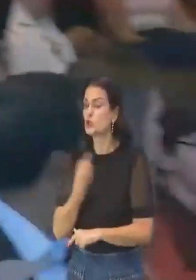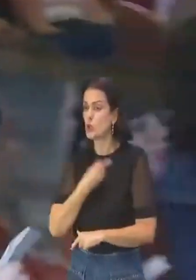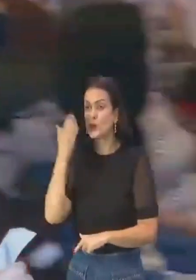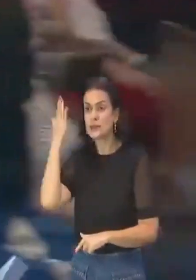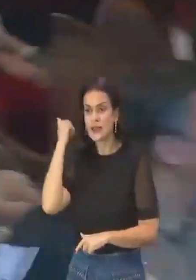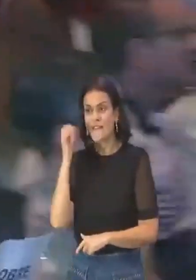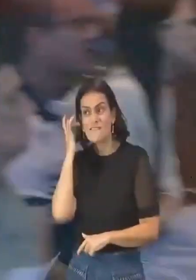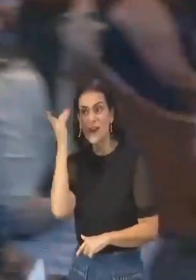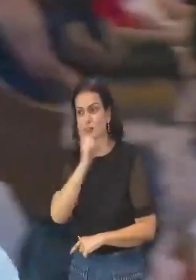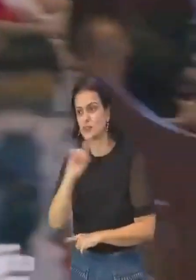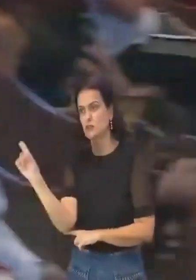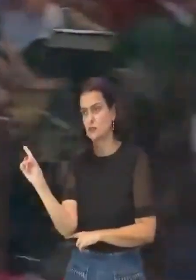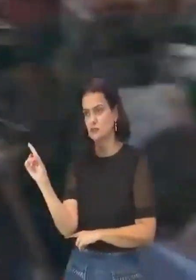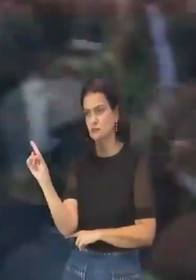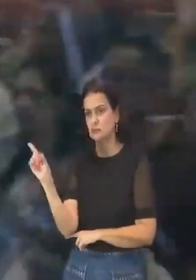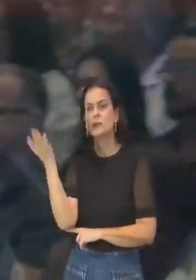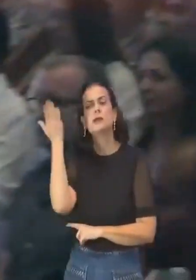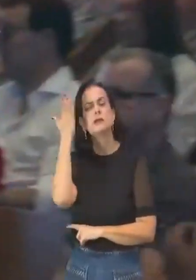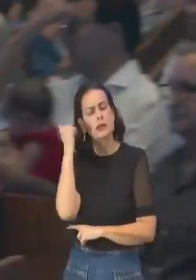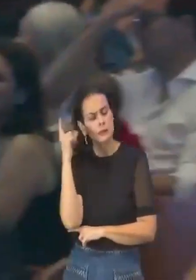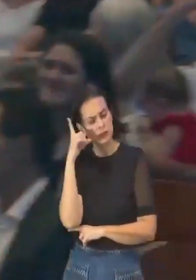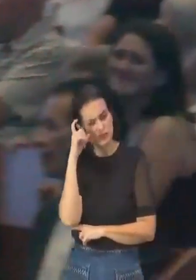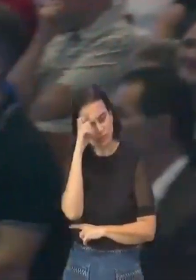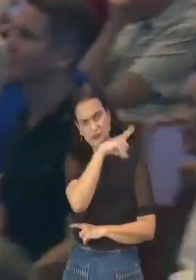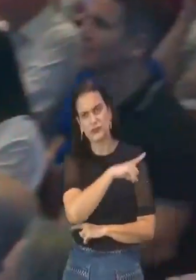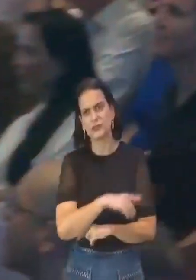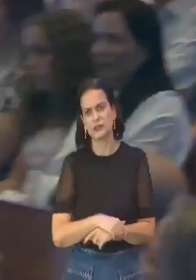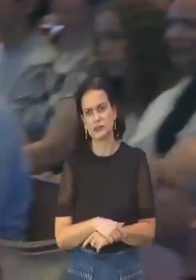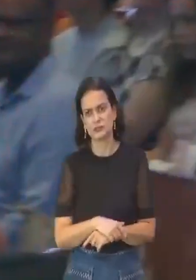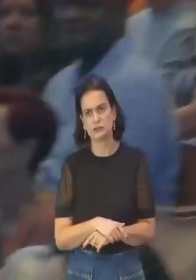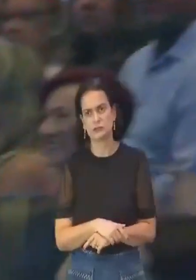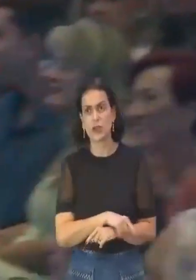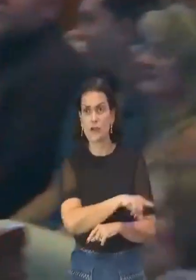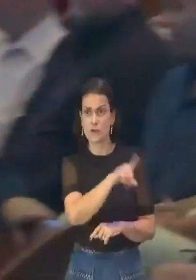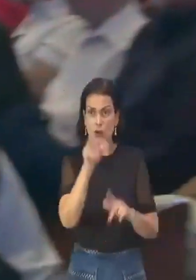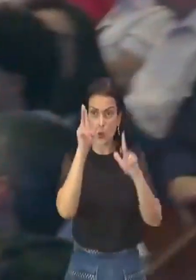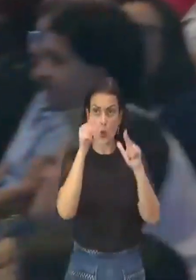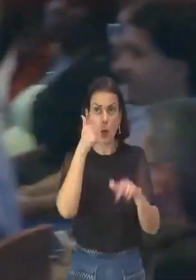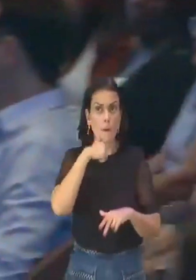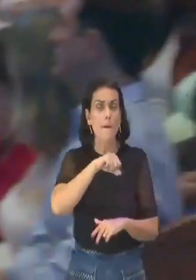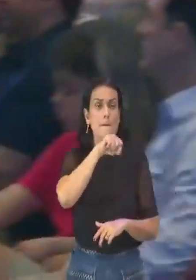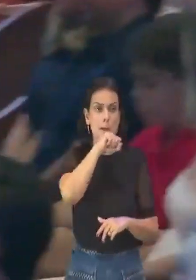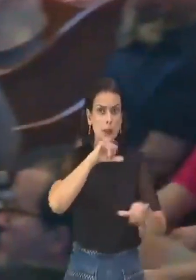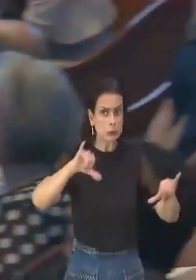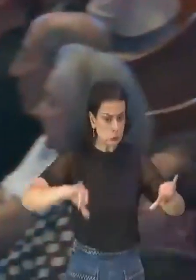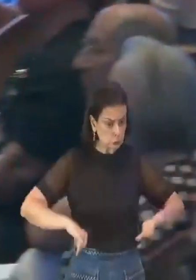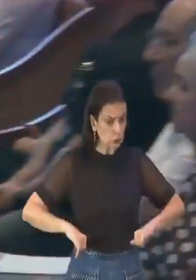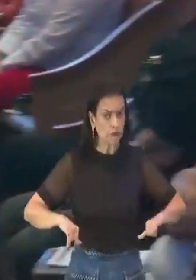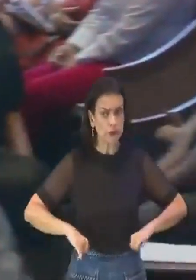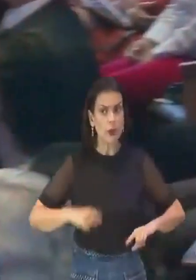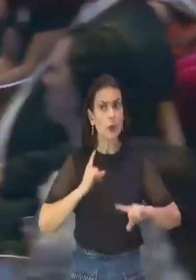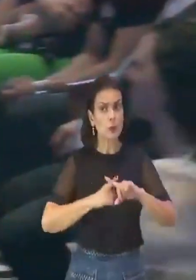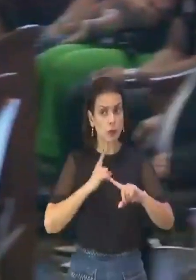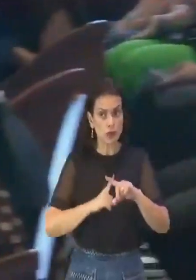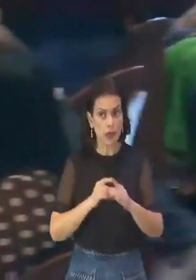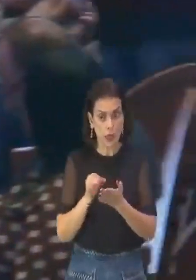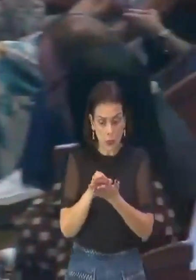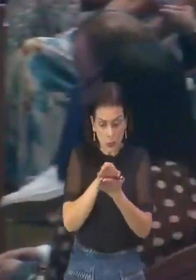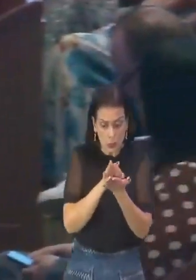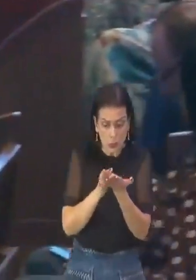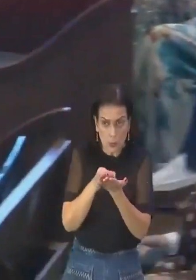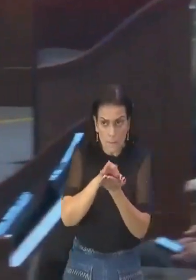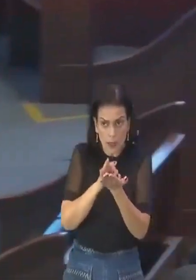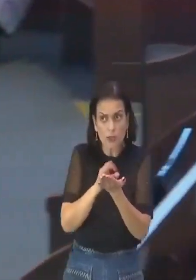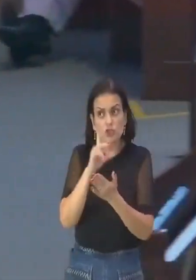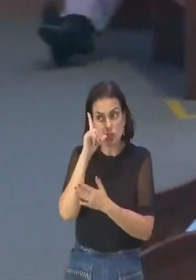é fácil, nós sabemos que é difícil, nós sabemos que vocês como mães estão sofrendo, porque criar uma pérola é